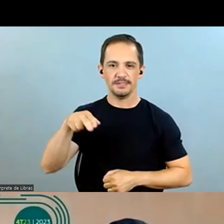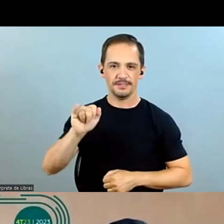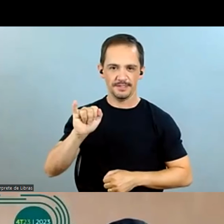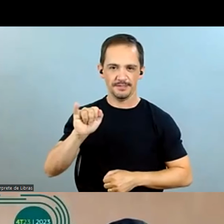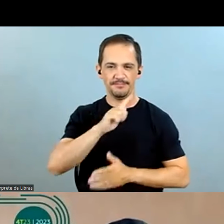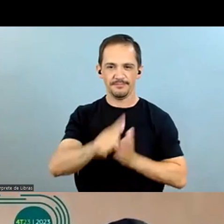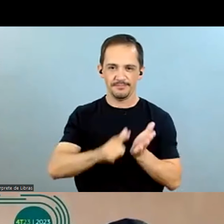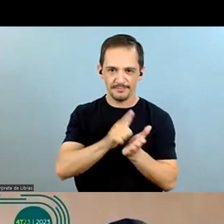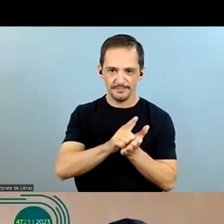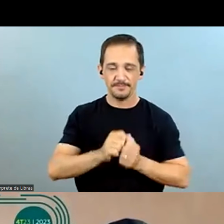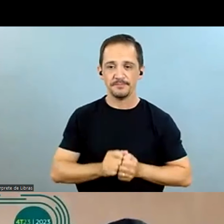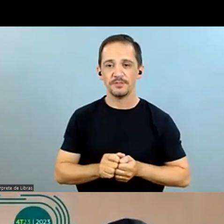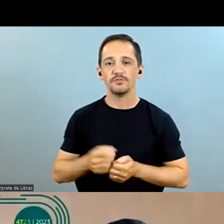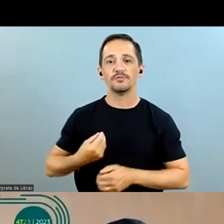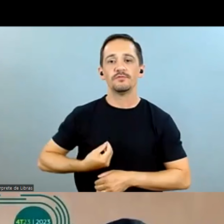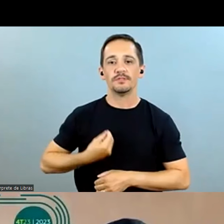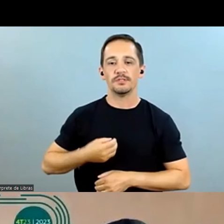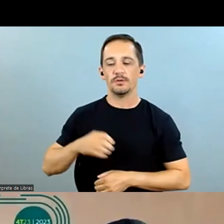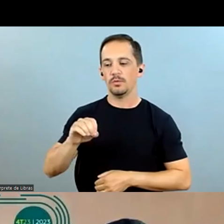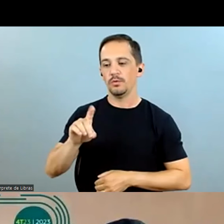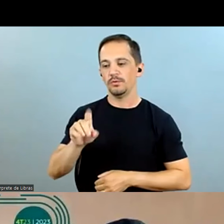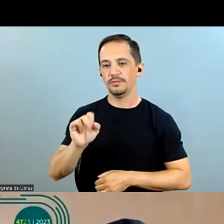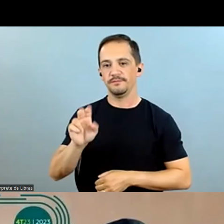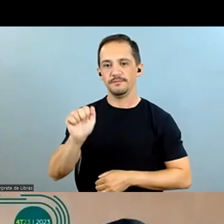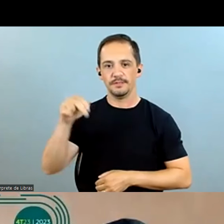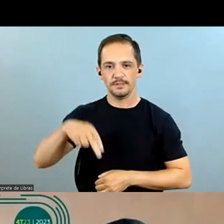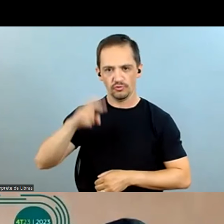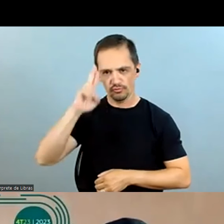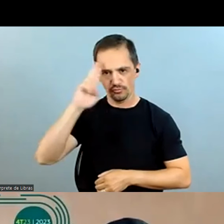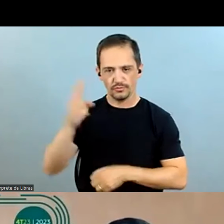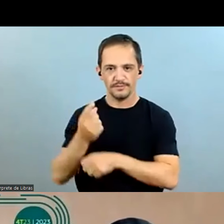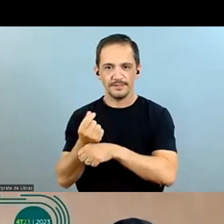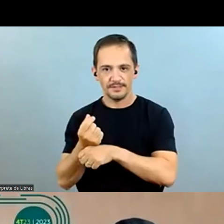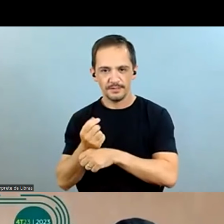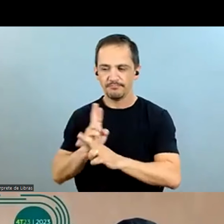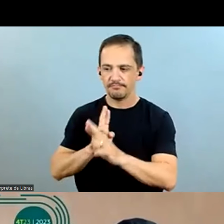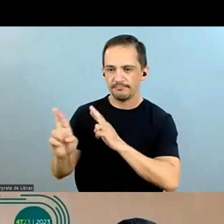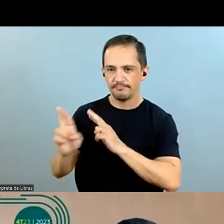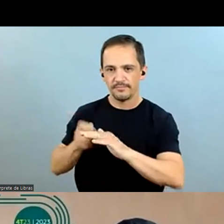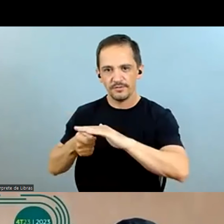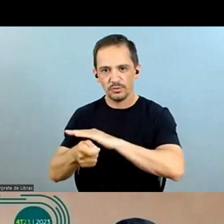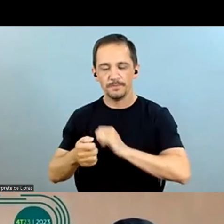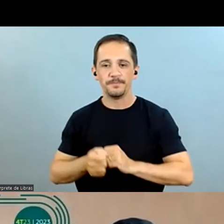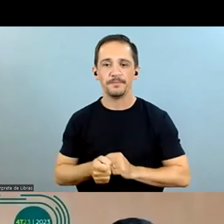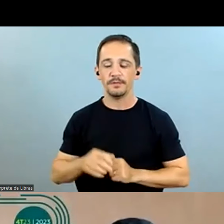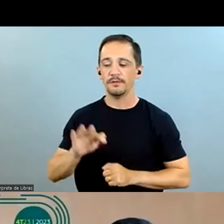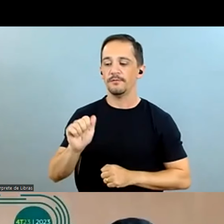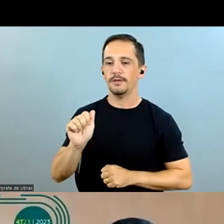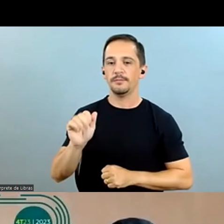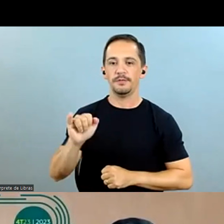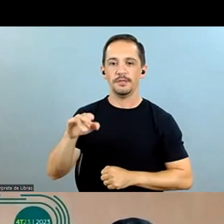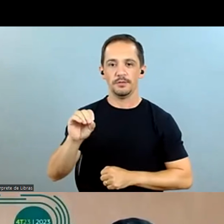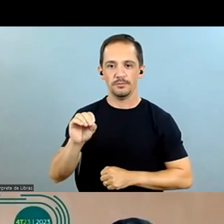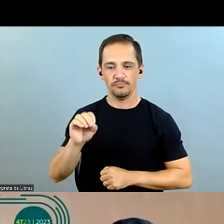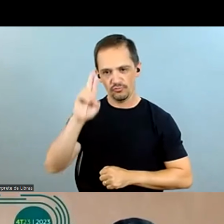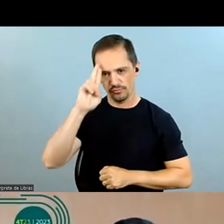aqui conosco o Divan cargnin que é o nosso diretor financeiro e relações com investidores Fabiano Oliveira que o nosso diretor